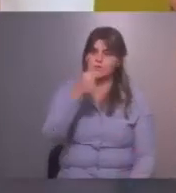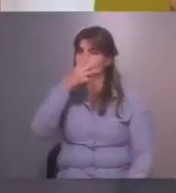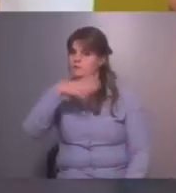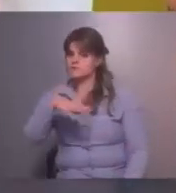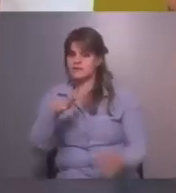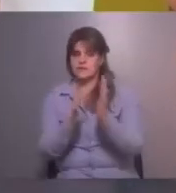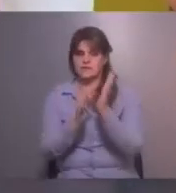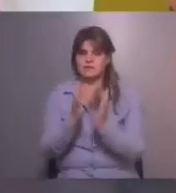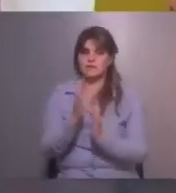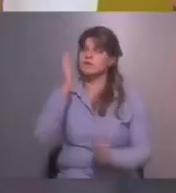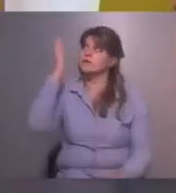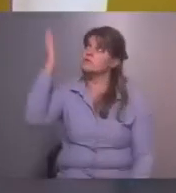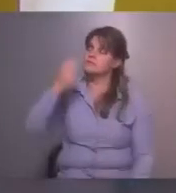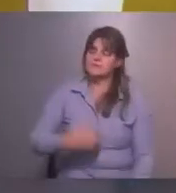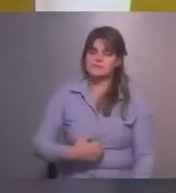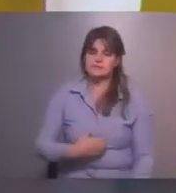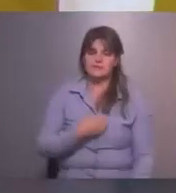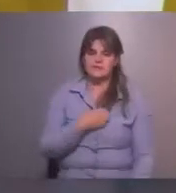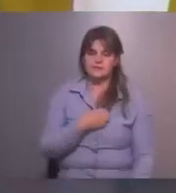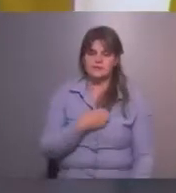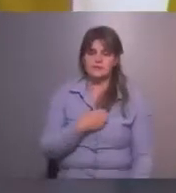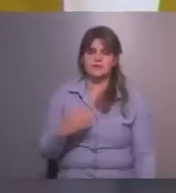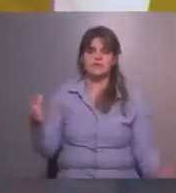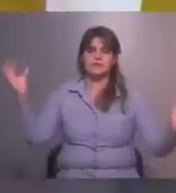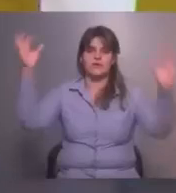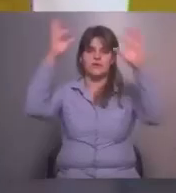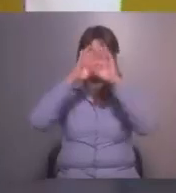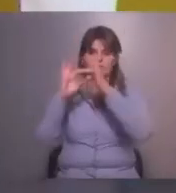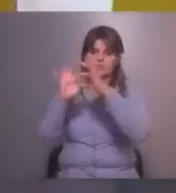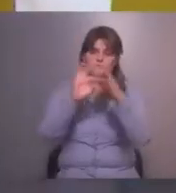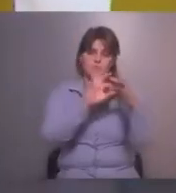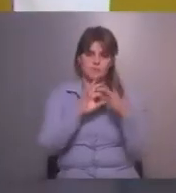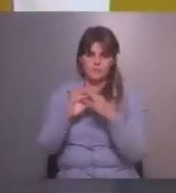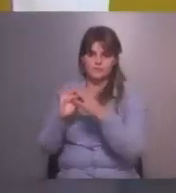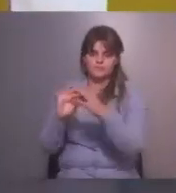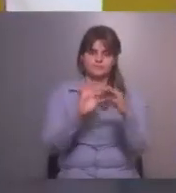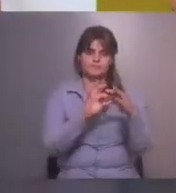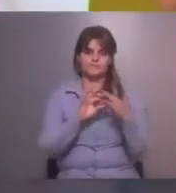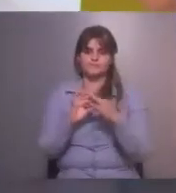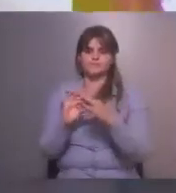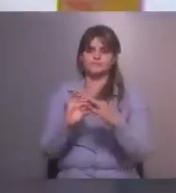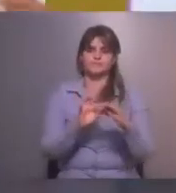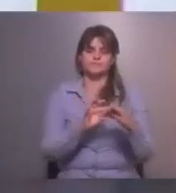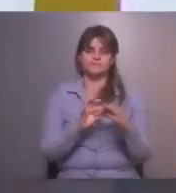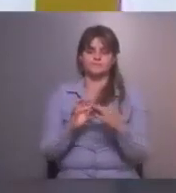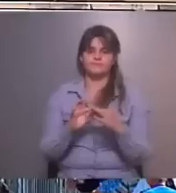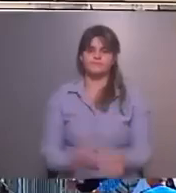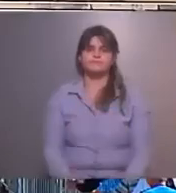Cristo, sejamos reunidos pelo Espírito Santo num só